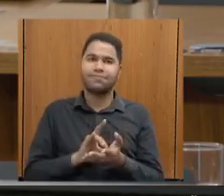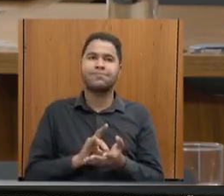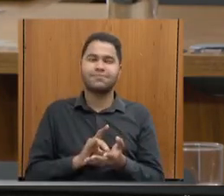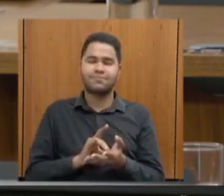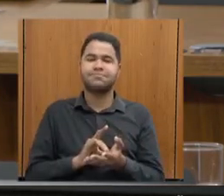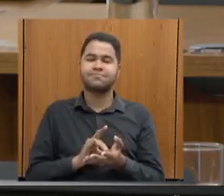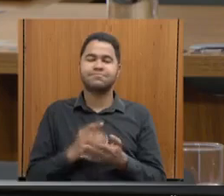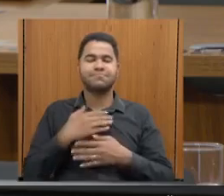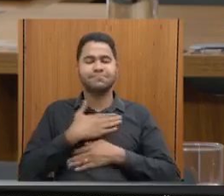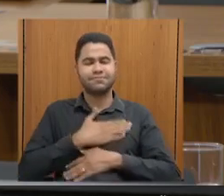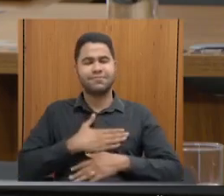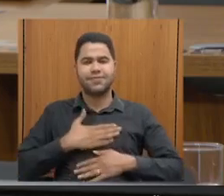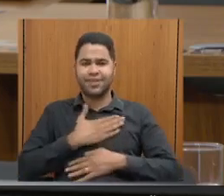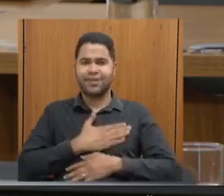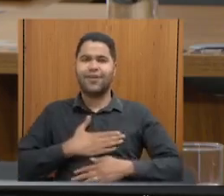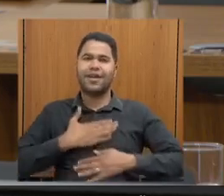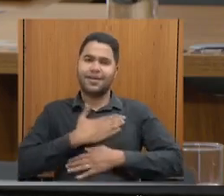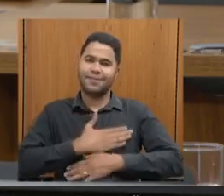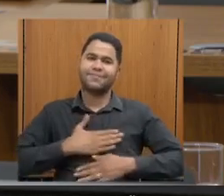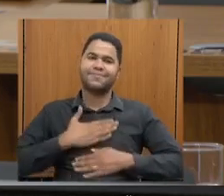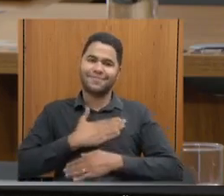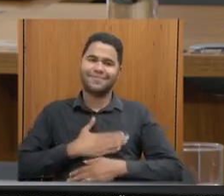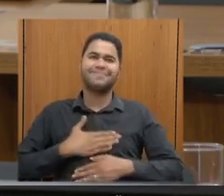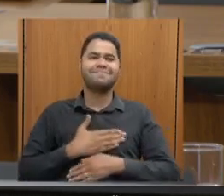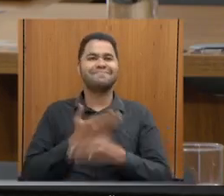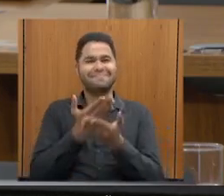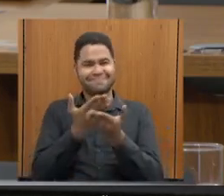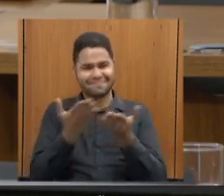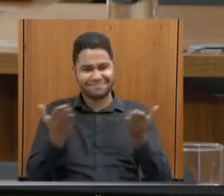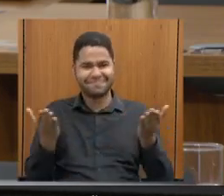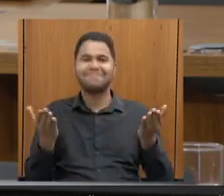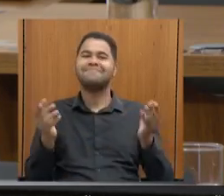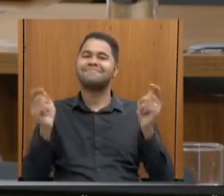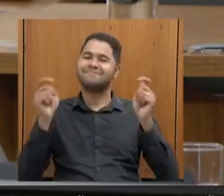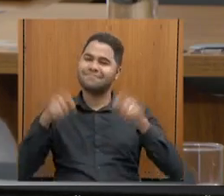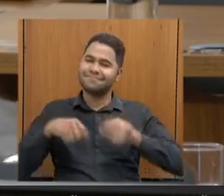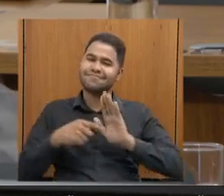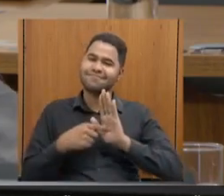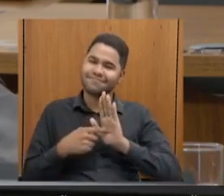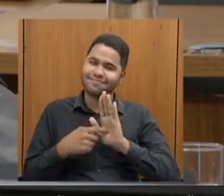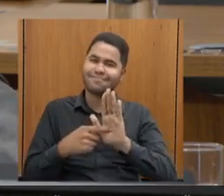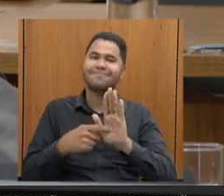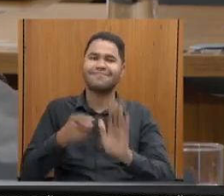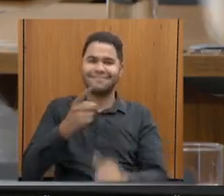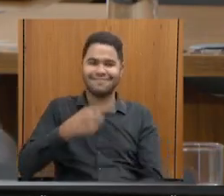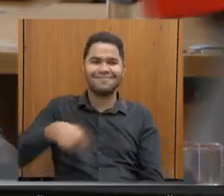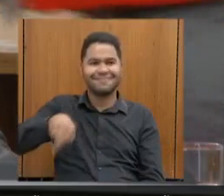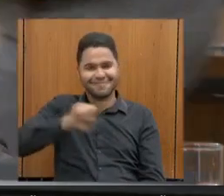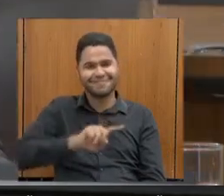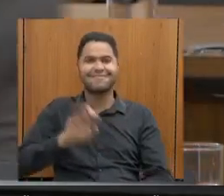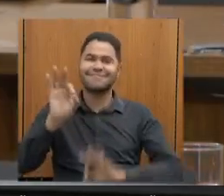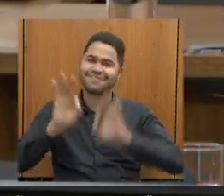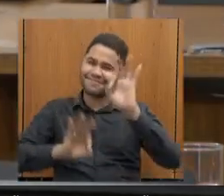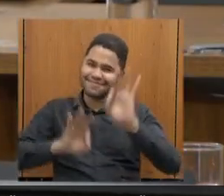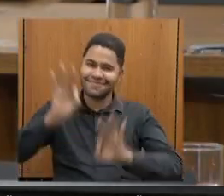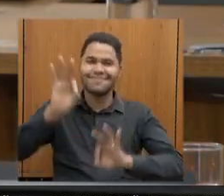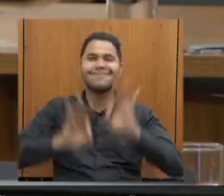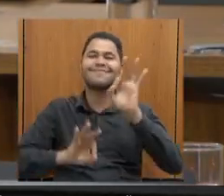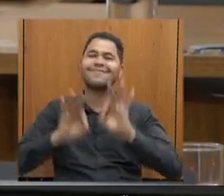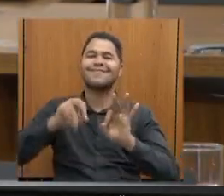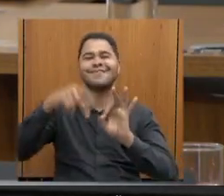um prazer poder tá aqui com os senhores e senhoras podendo mostrar um pouco aqui nós temos e